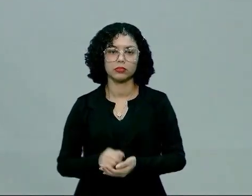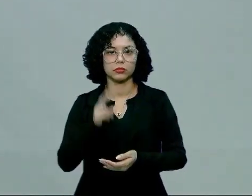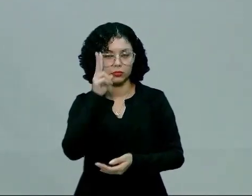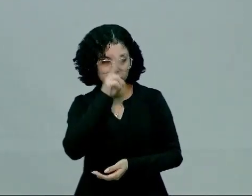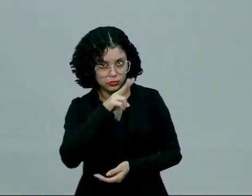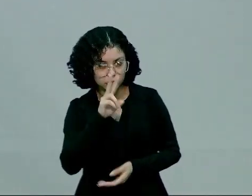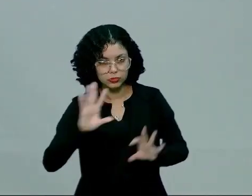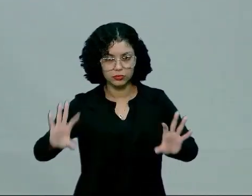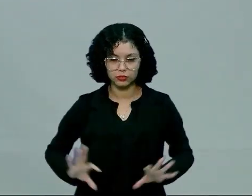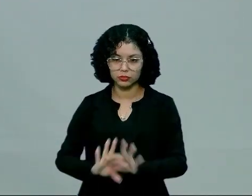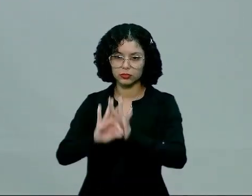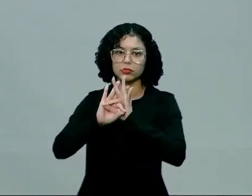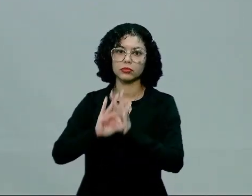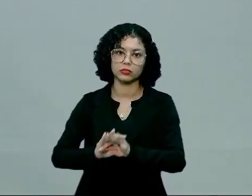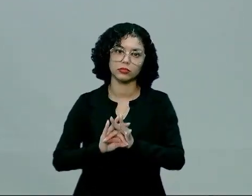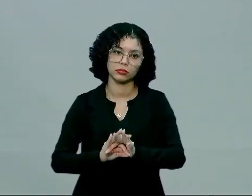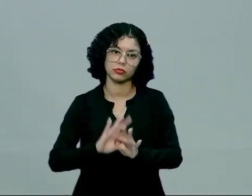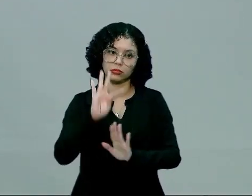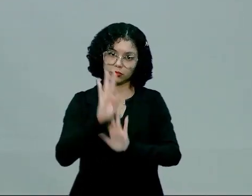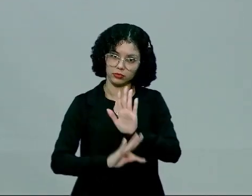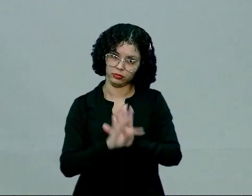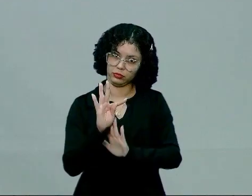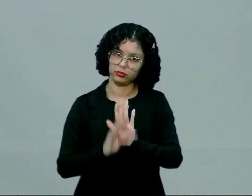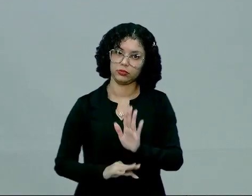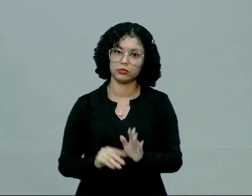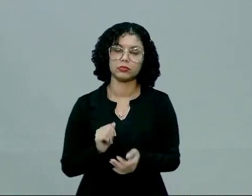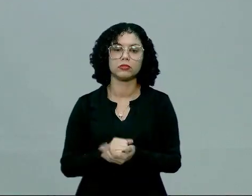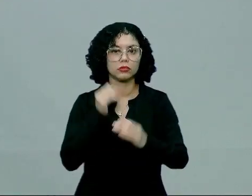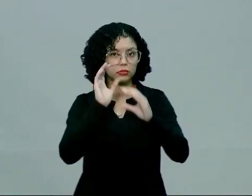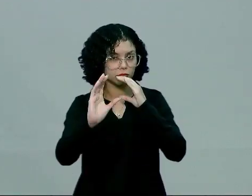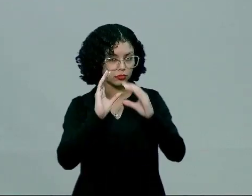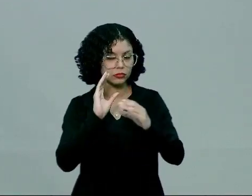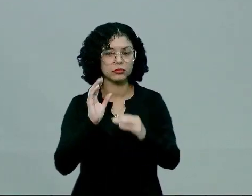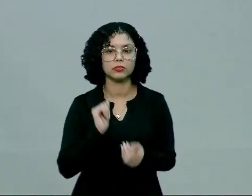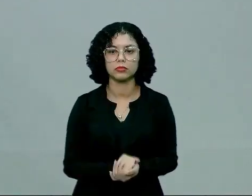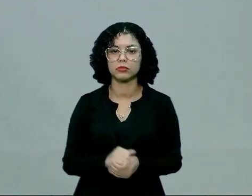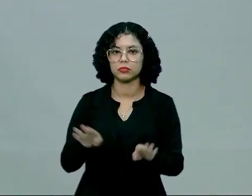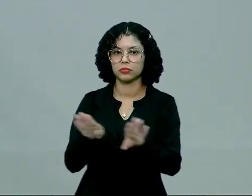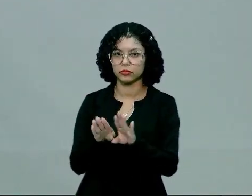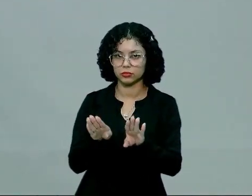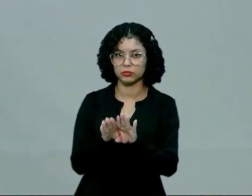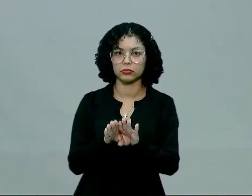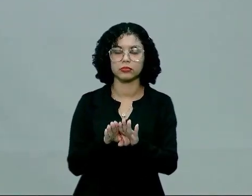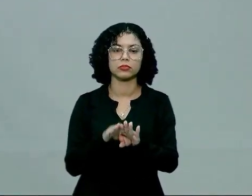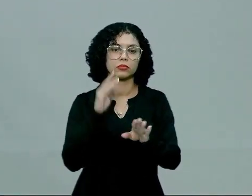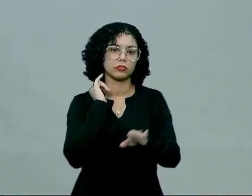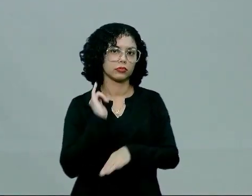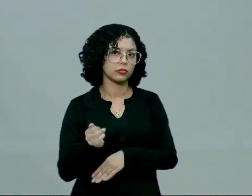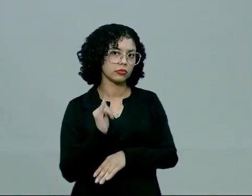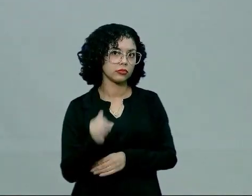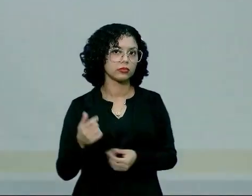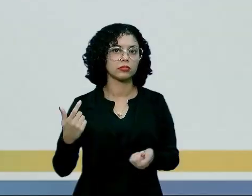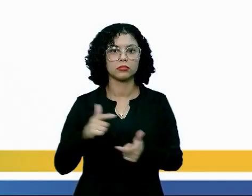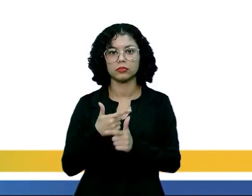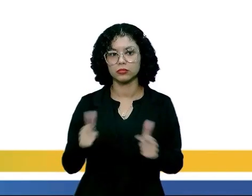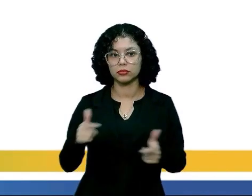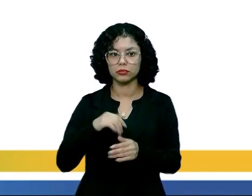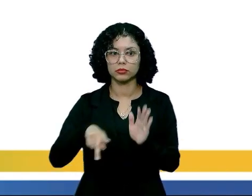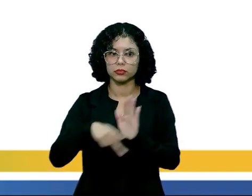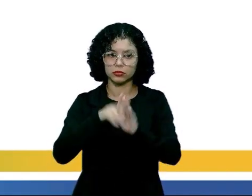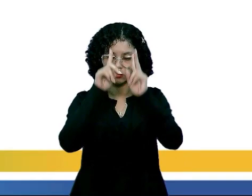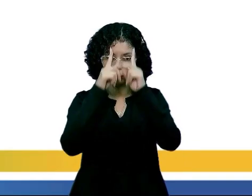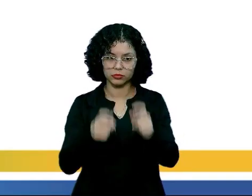lembrem que é uma correlação com o texto o texto é uma canção que vai fazendo a narrativa lá não faz essa menção à